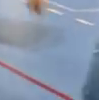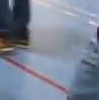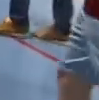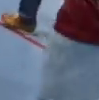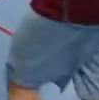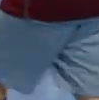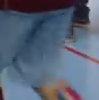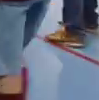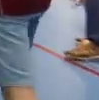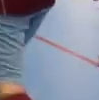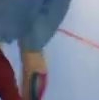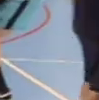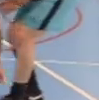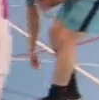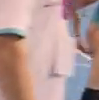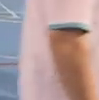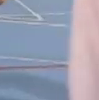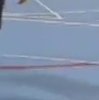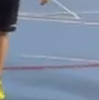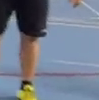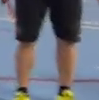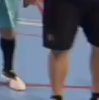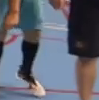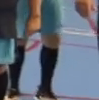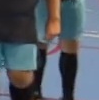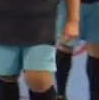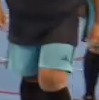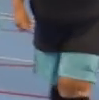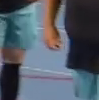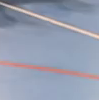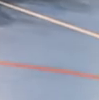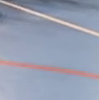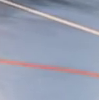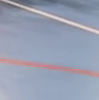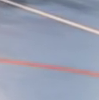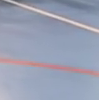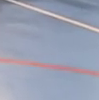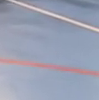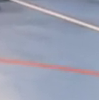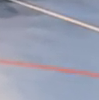Ah!